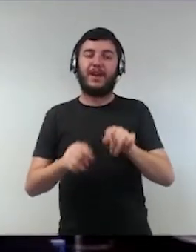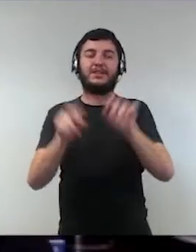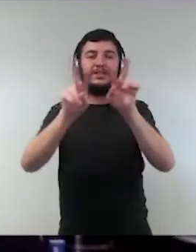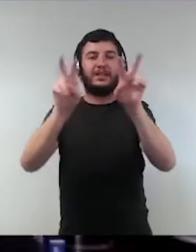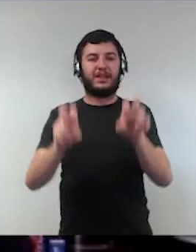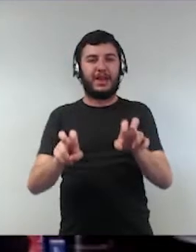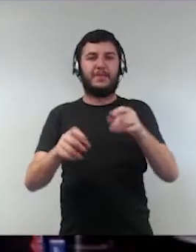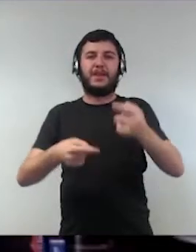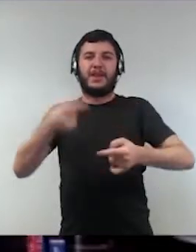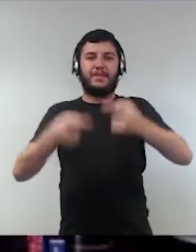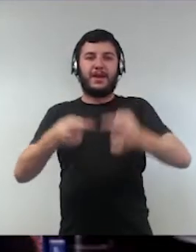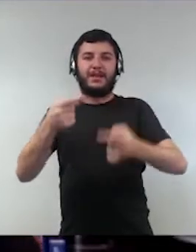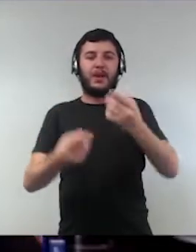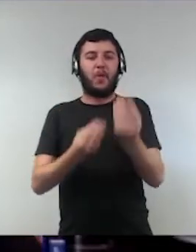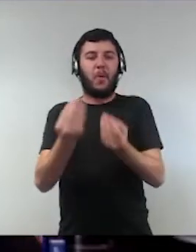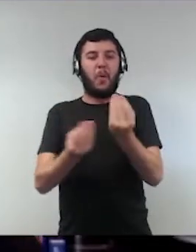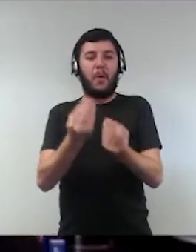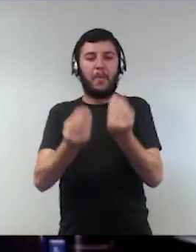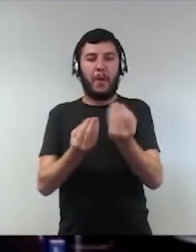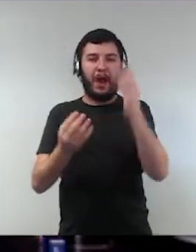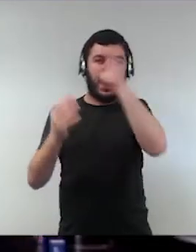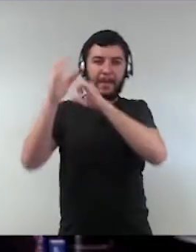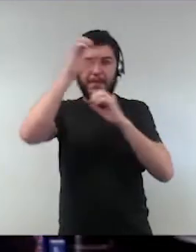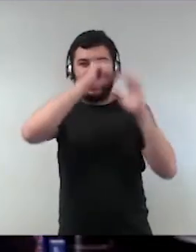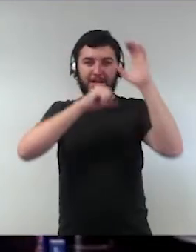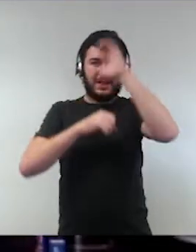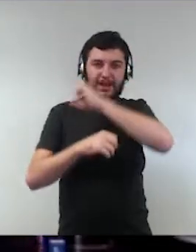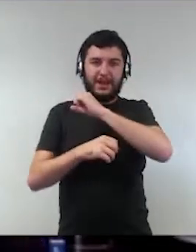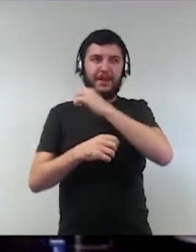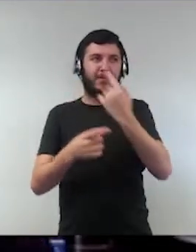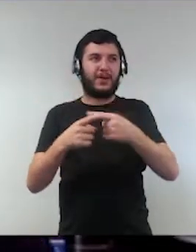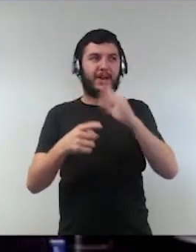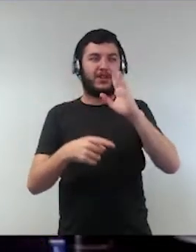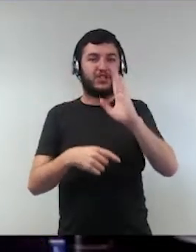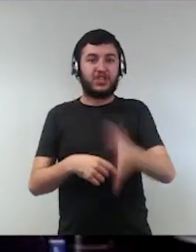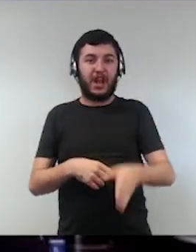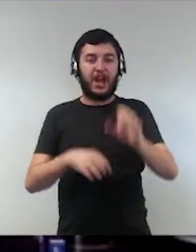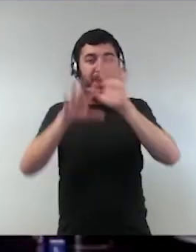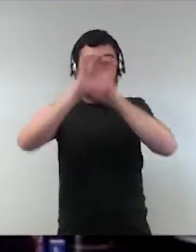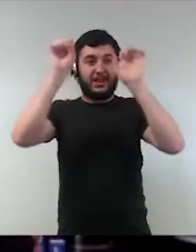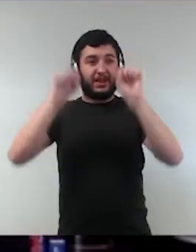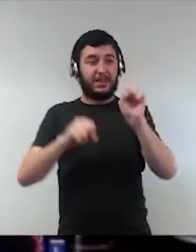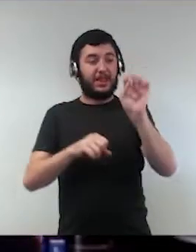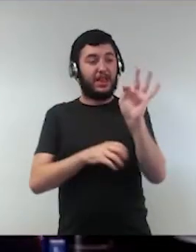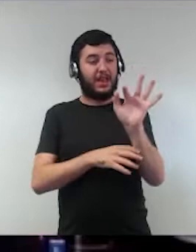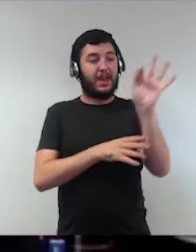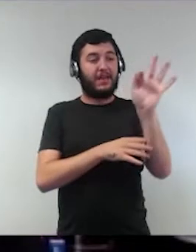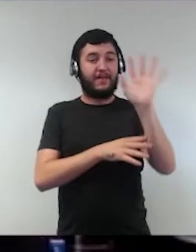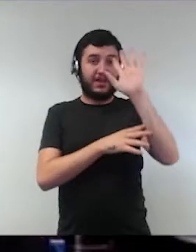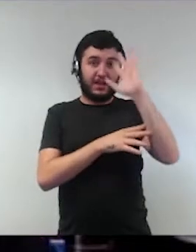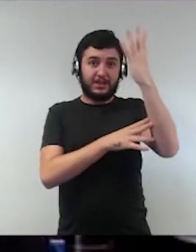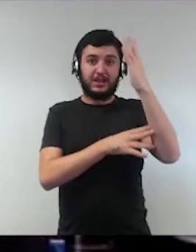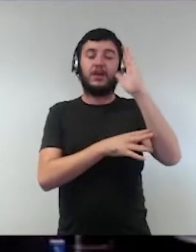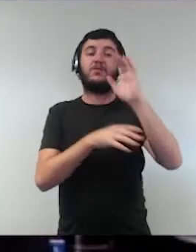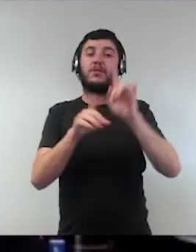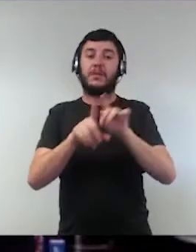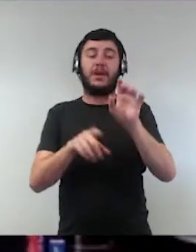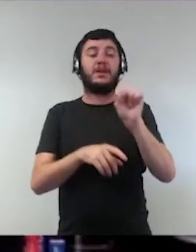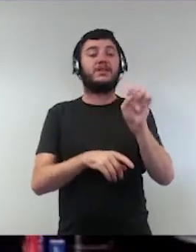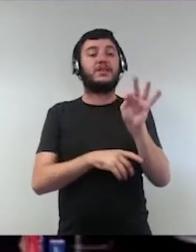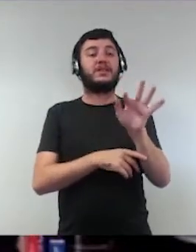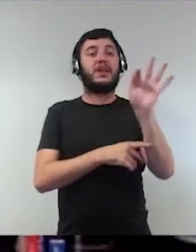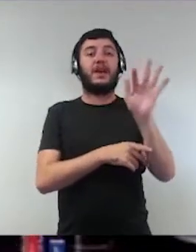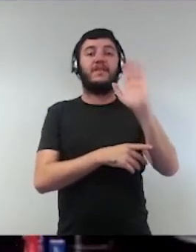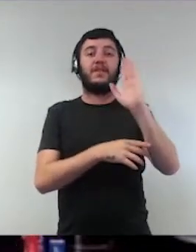decisão. O Supremo Tribunal Federal entendeu e assentou primeiramente na jurisprudência nacional o princípio